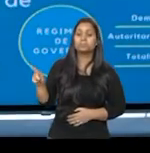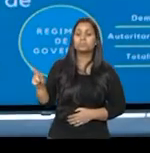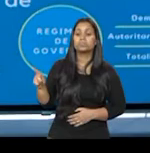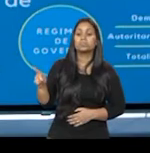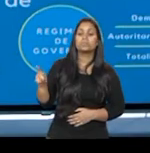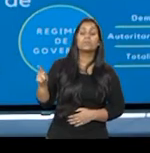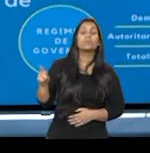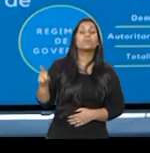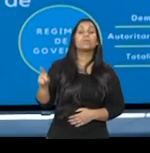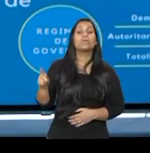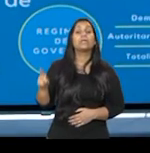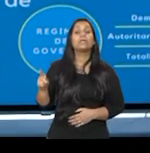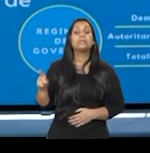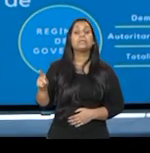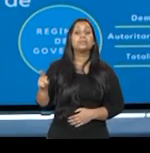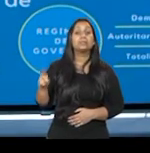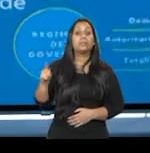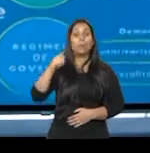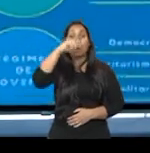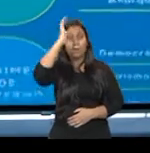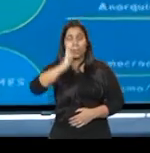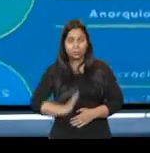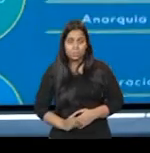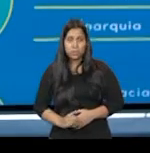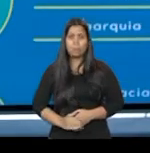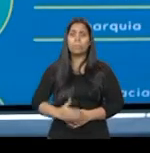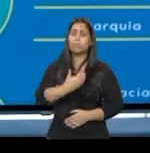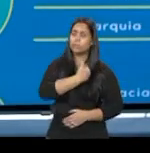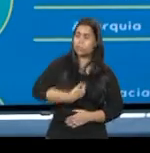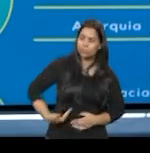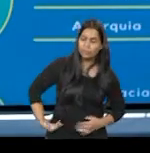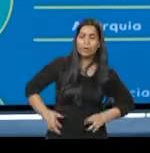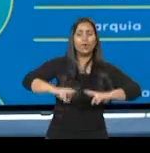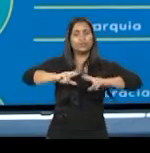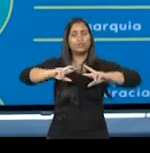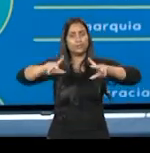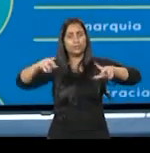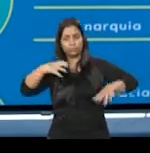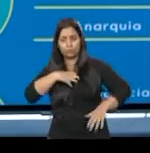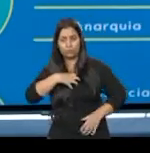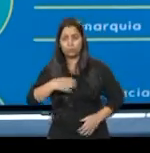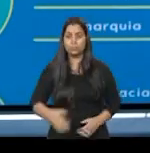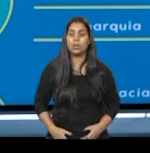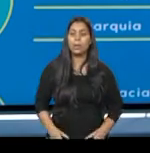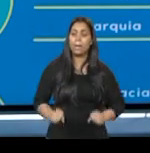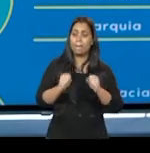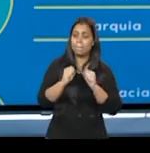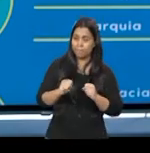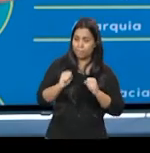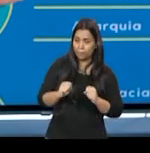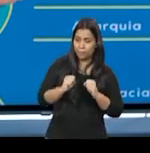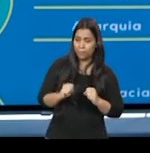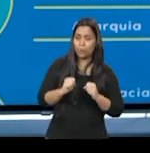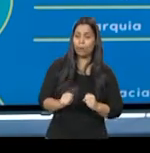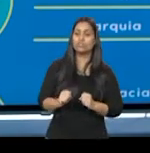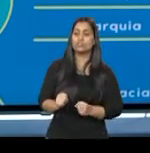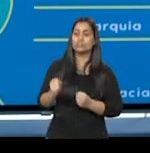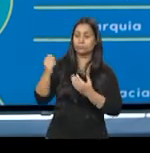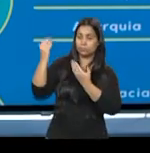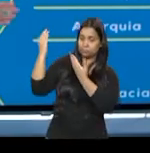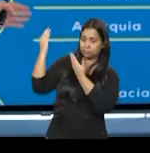Um Estado ele pode ser governado de diferentes maneiras. Enquanto as formas de governo ele pode ser uma república,